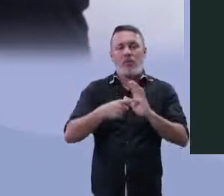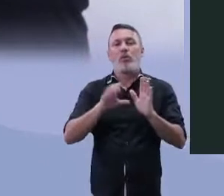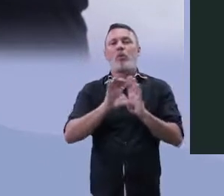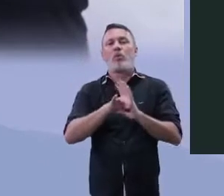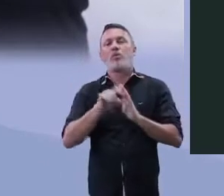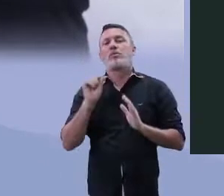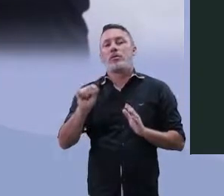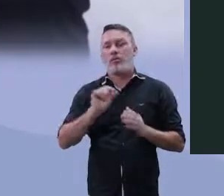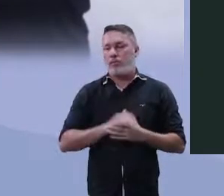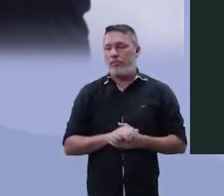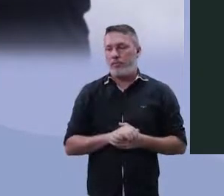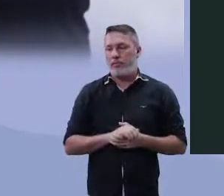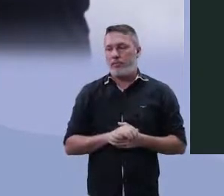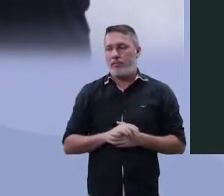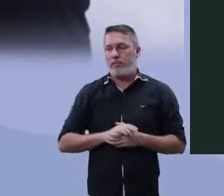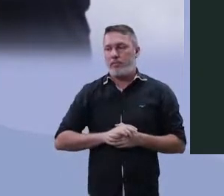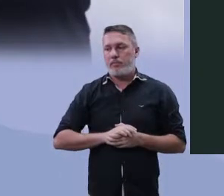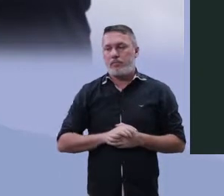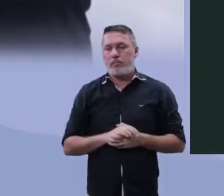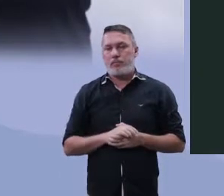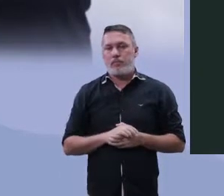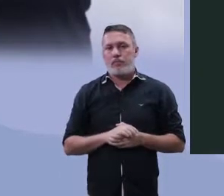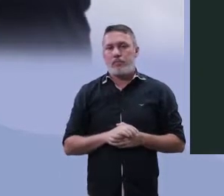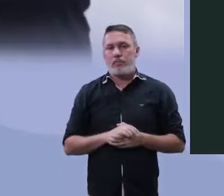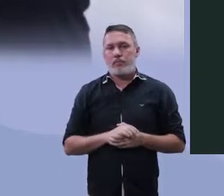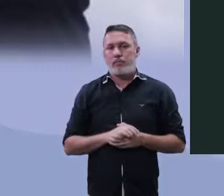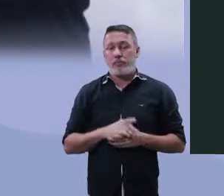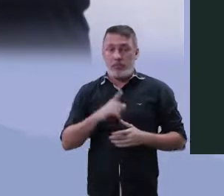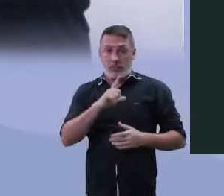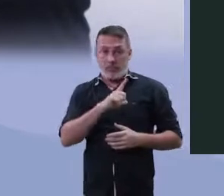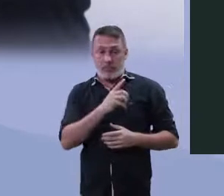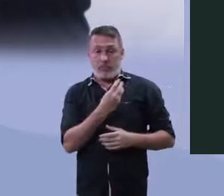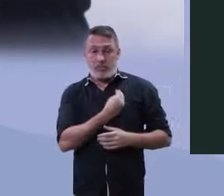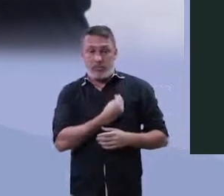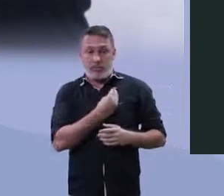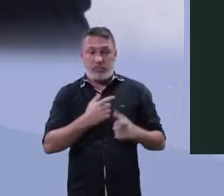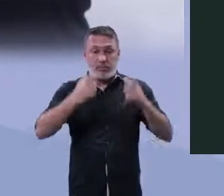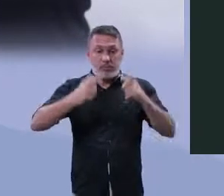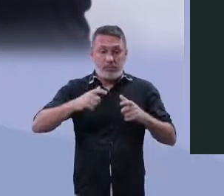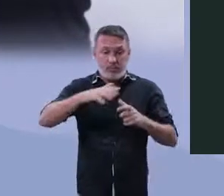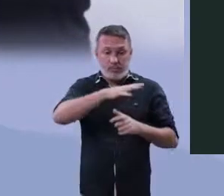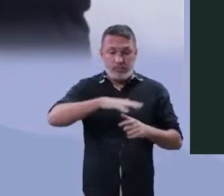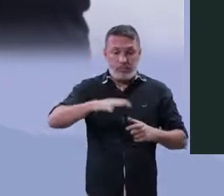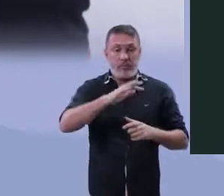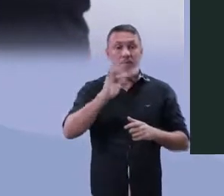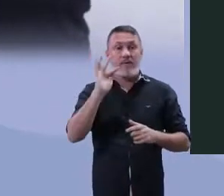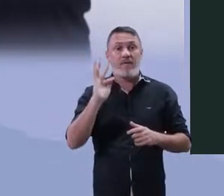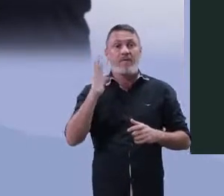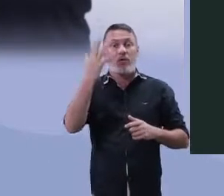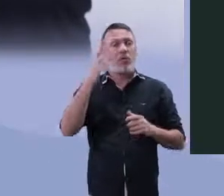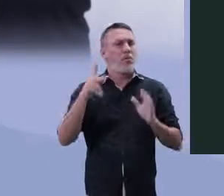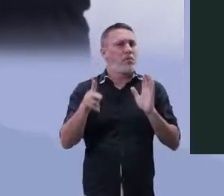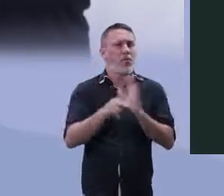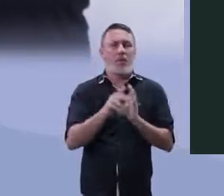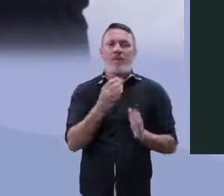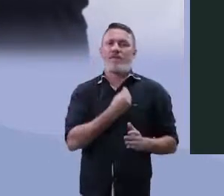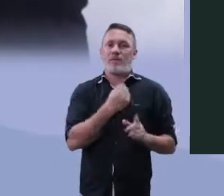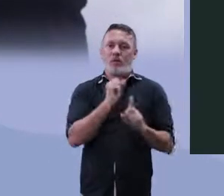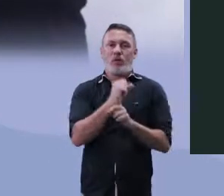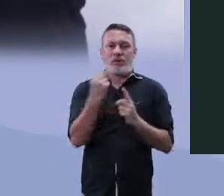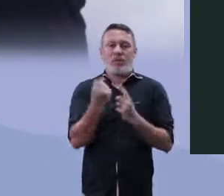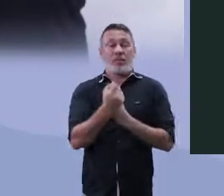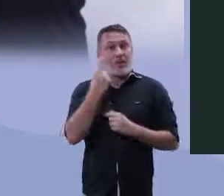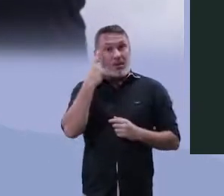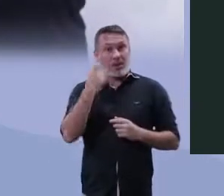ele coloca, né? Então, assim, eles estão situados dentro de fenômenos próprios da vida social. Olha que interessante.